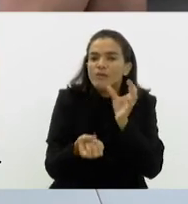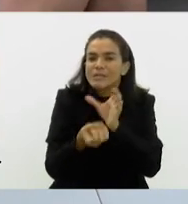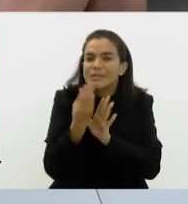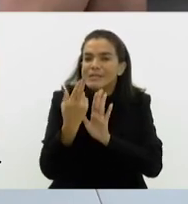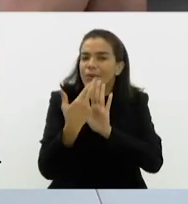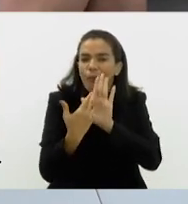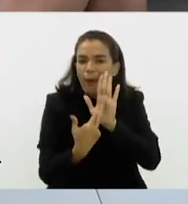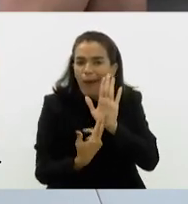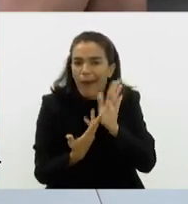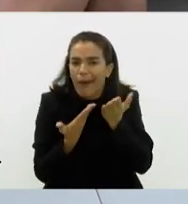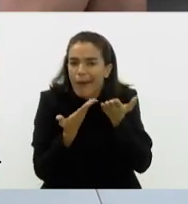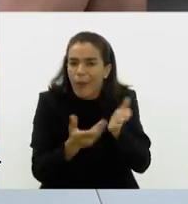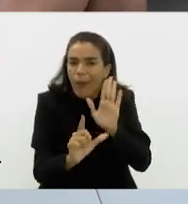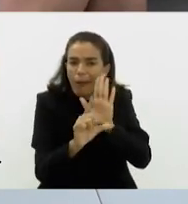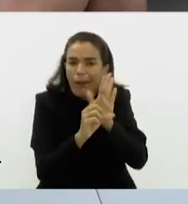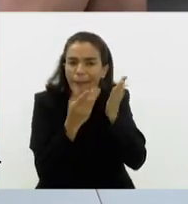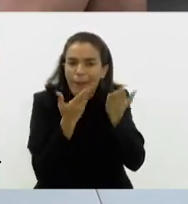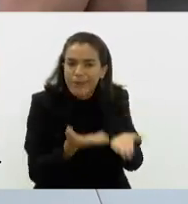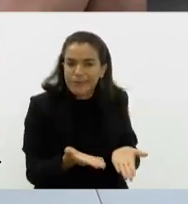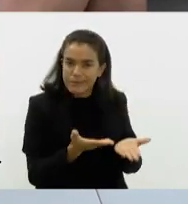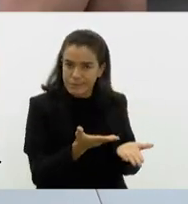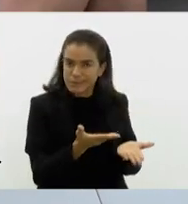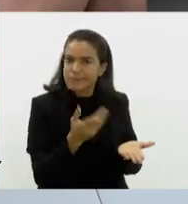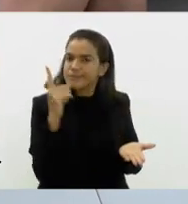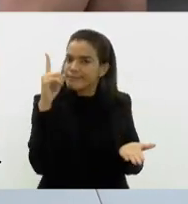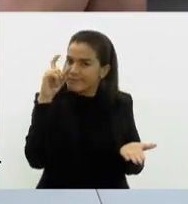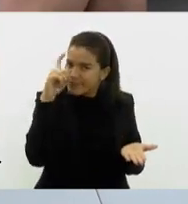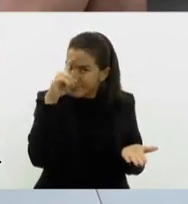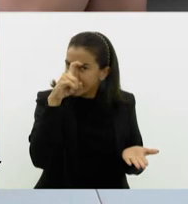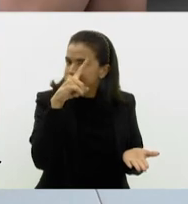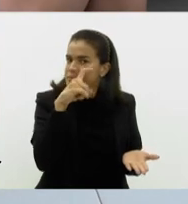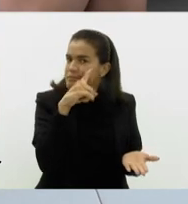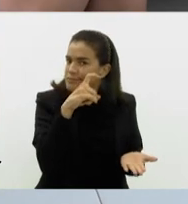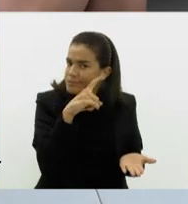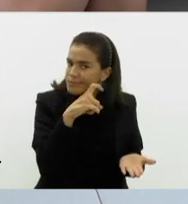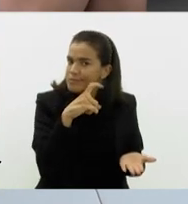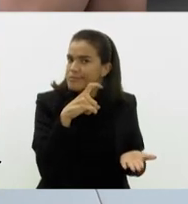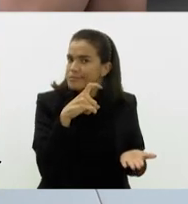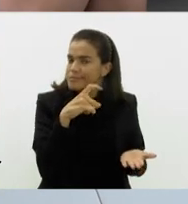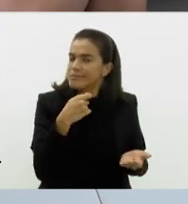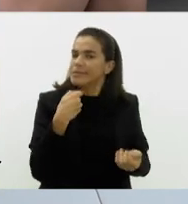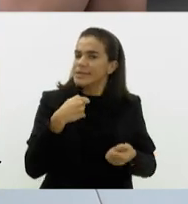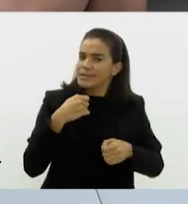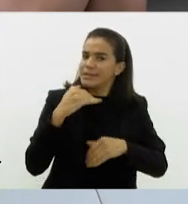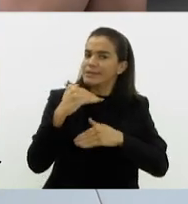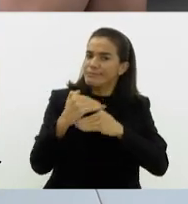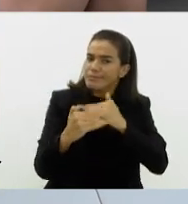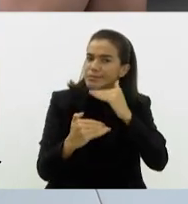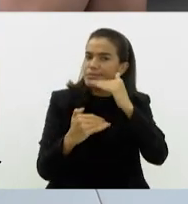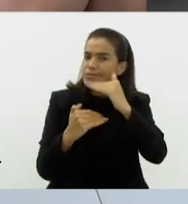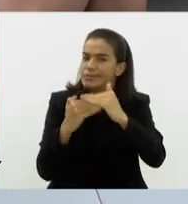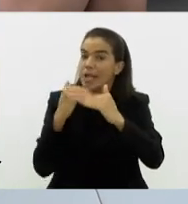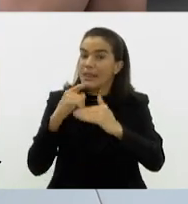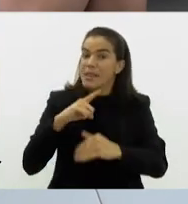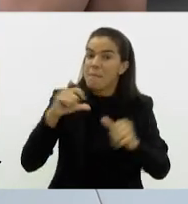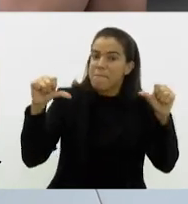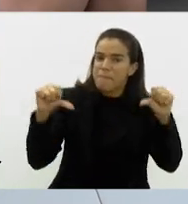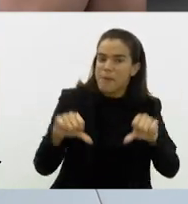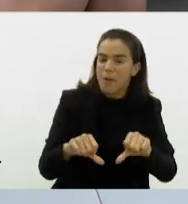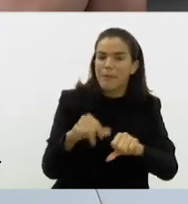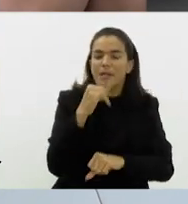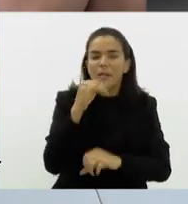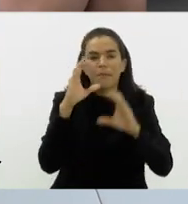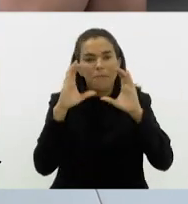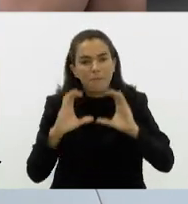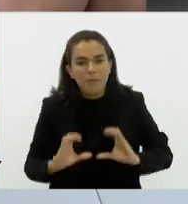isso tudo? É difícil. Tem que ser aos passos. Ainda tem coisa pior. Cidadão